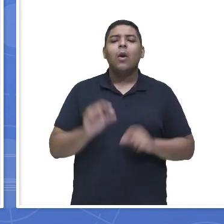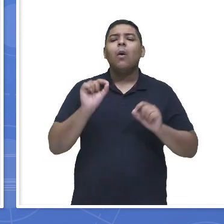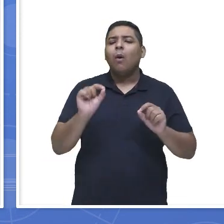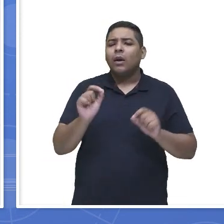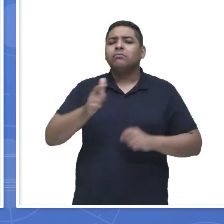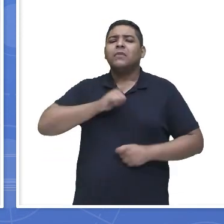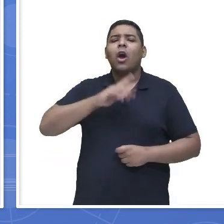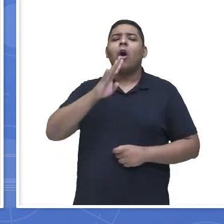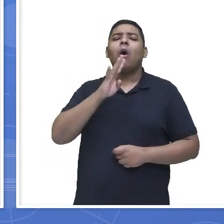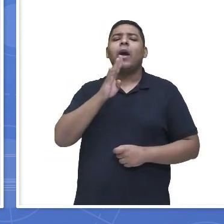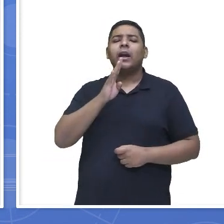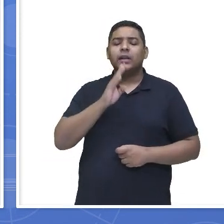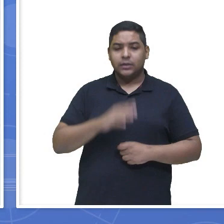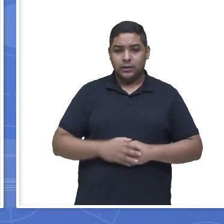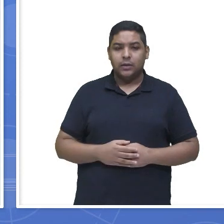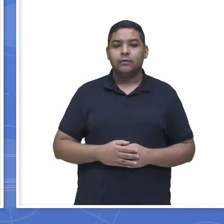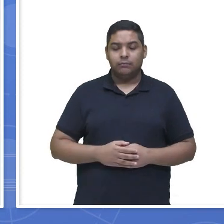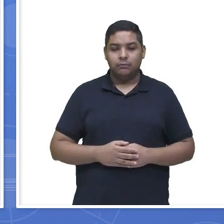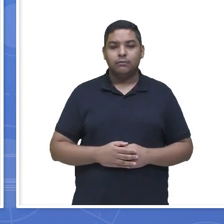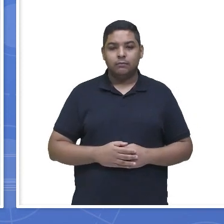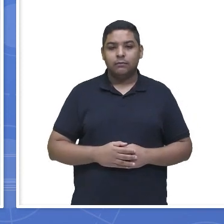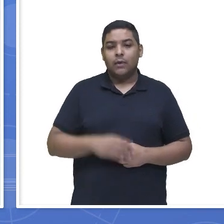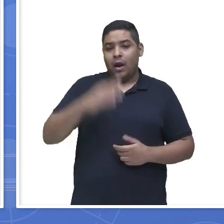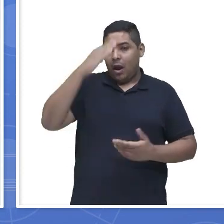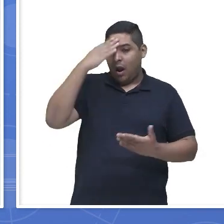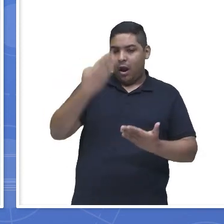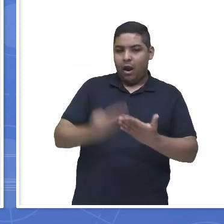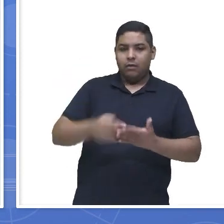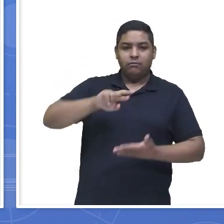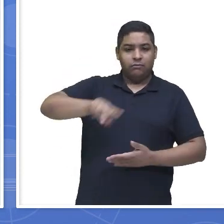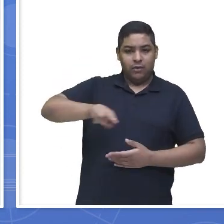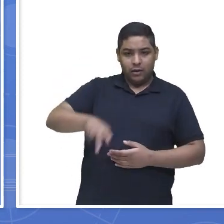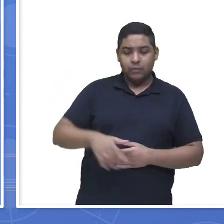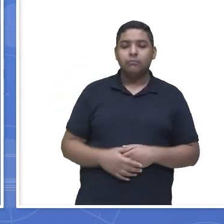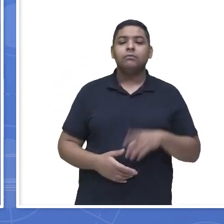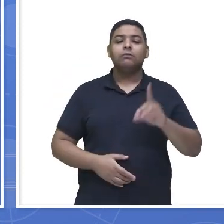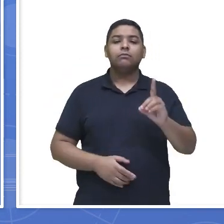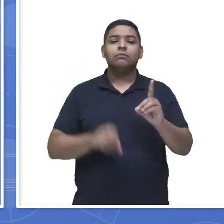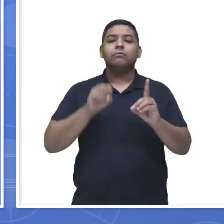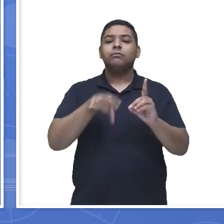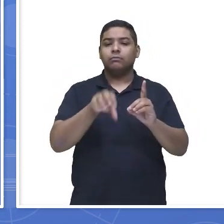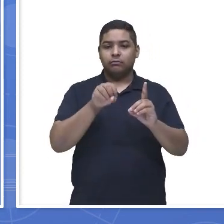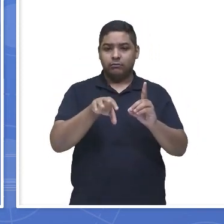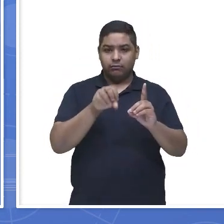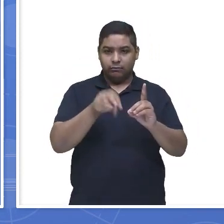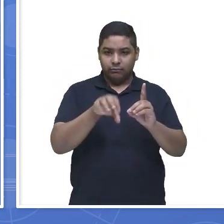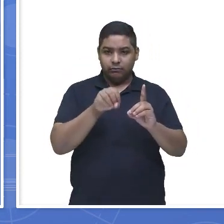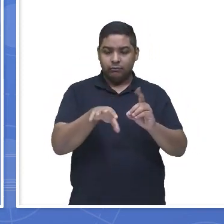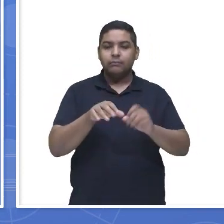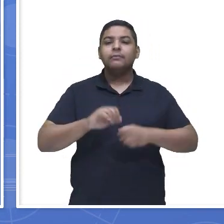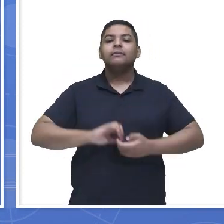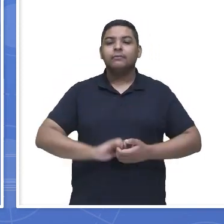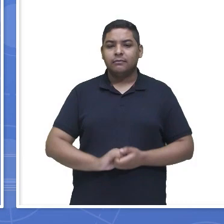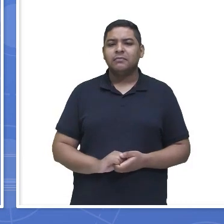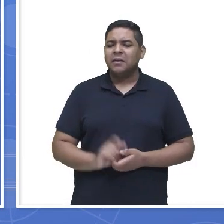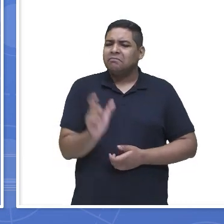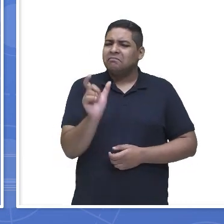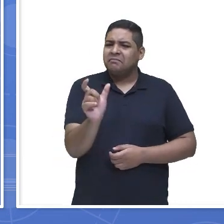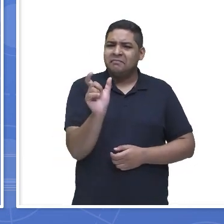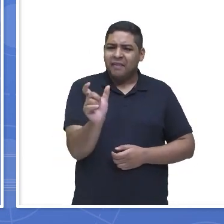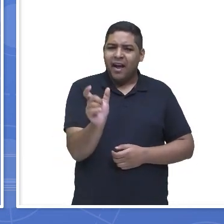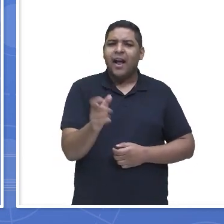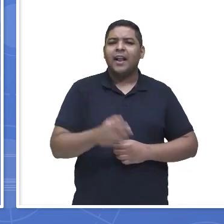podemos conhecer? Ceticismo e dogmatismo. Eita, professor, essas palavras são assim,